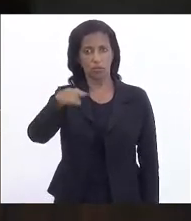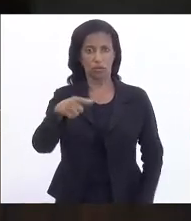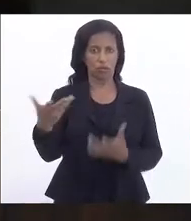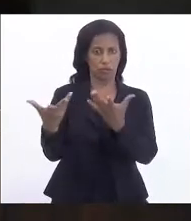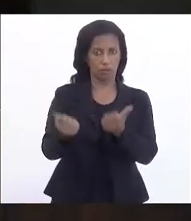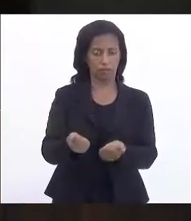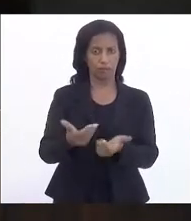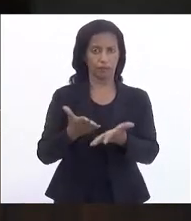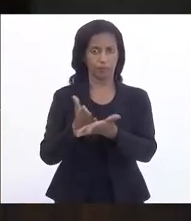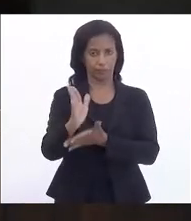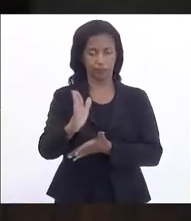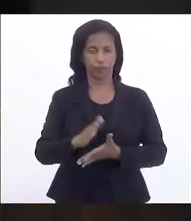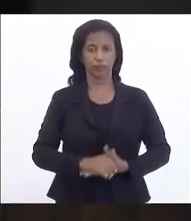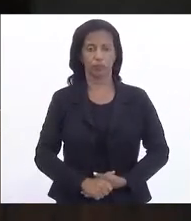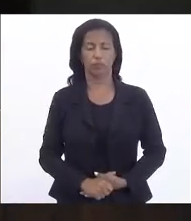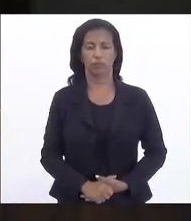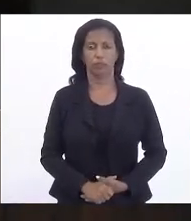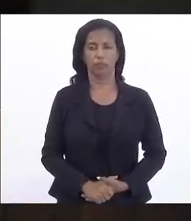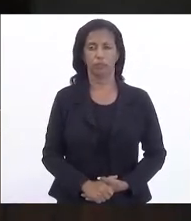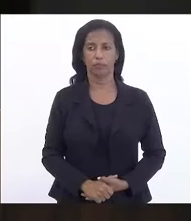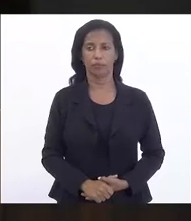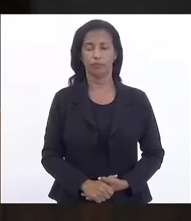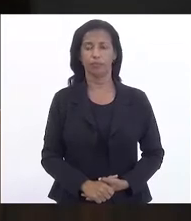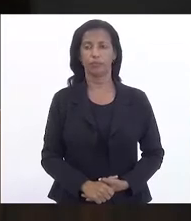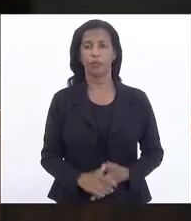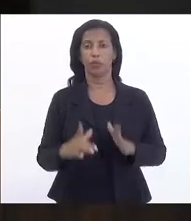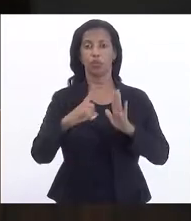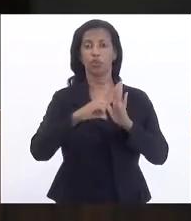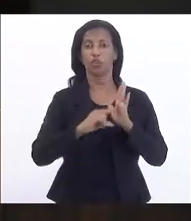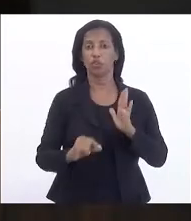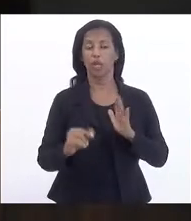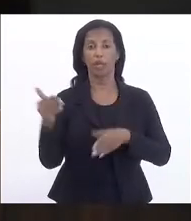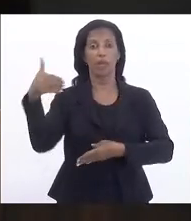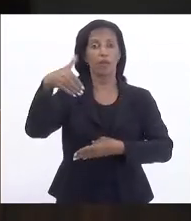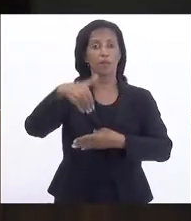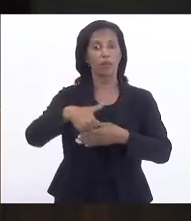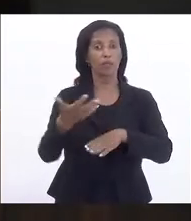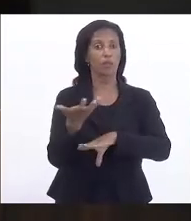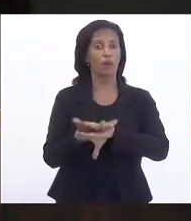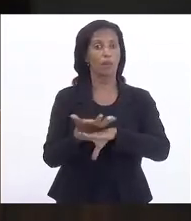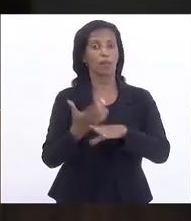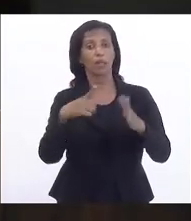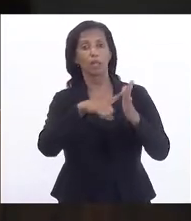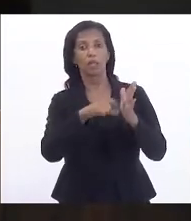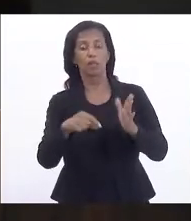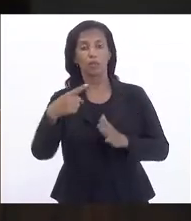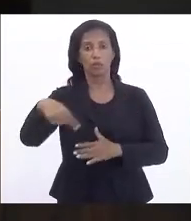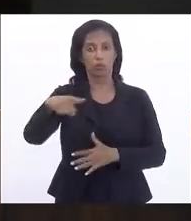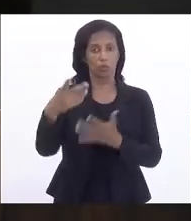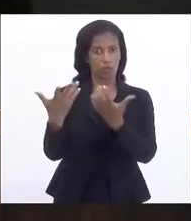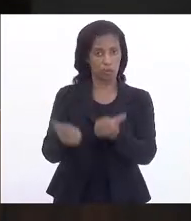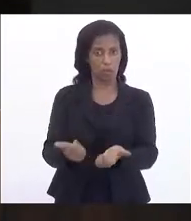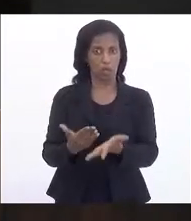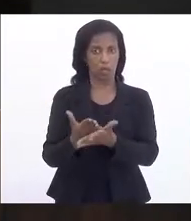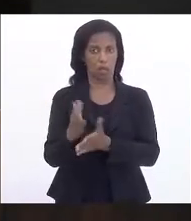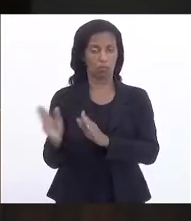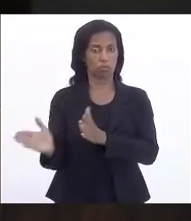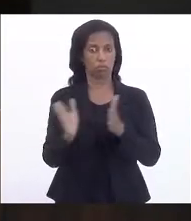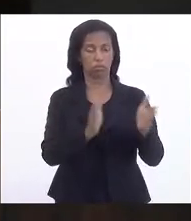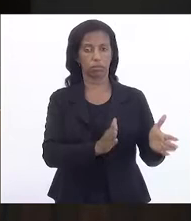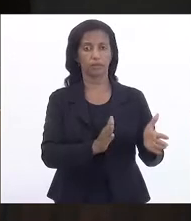permaneçam como estão aprovado o destaque em votação a matéria destacada senhores que aprovam permaneçam como estão aprovado vai